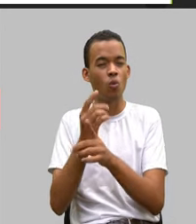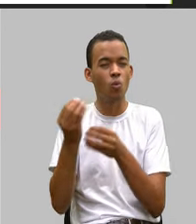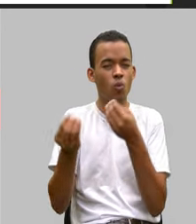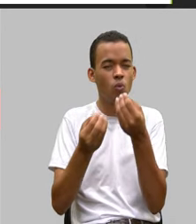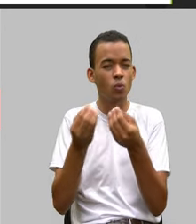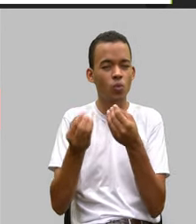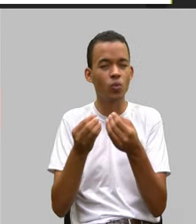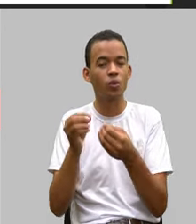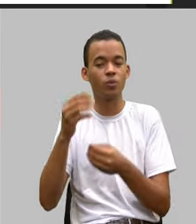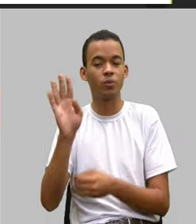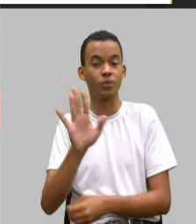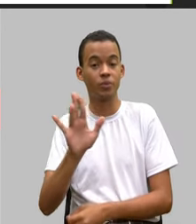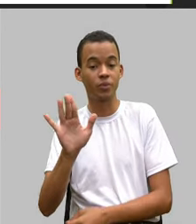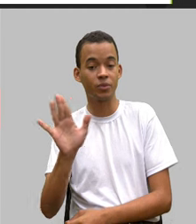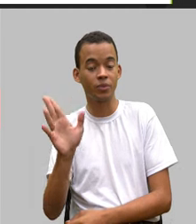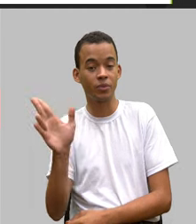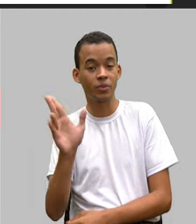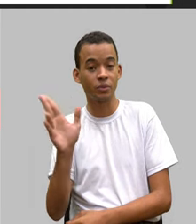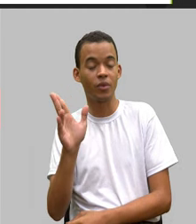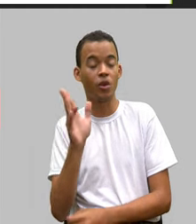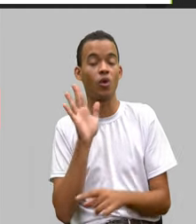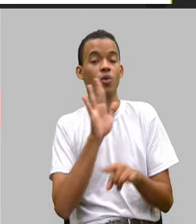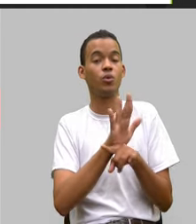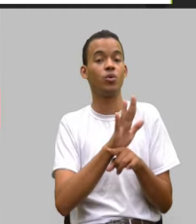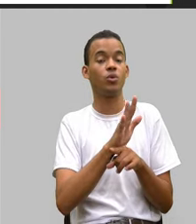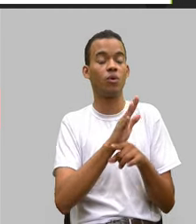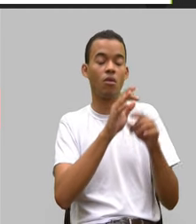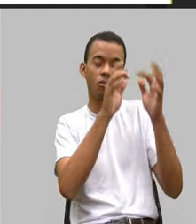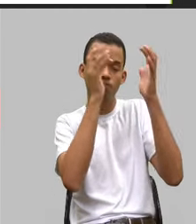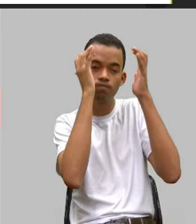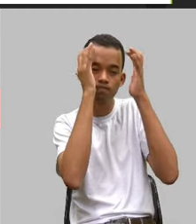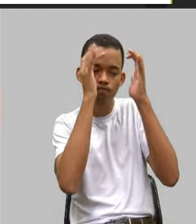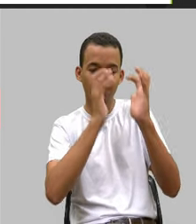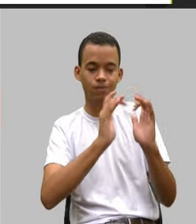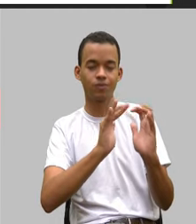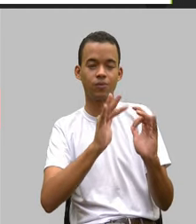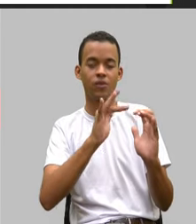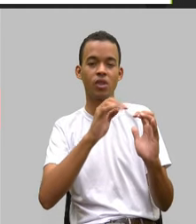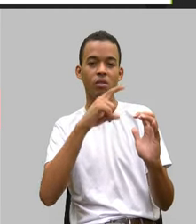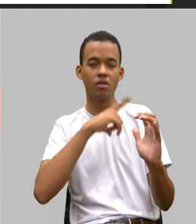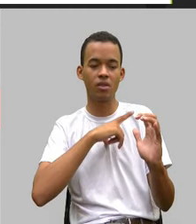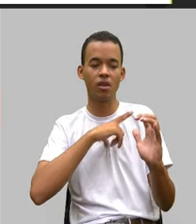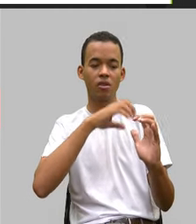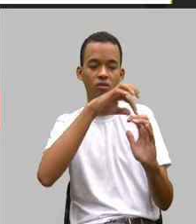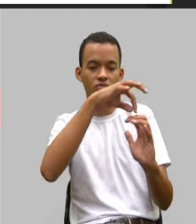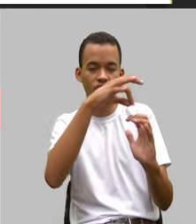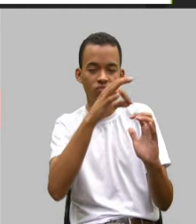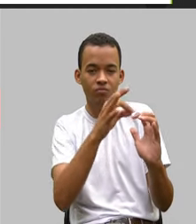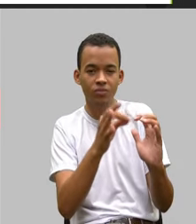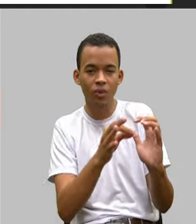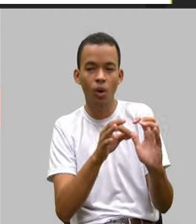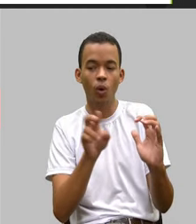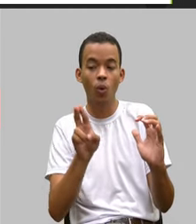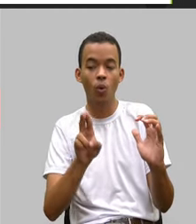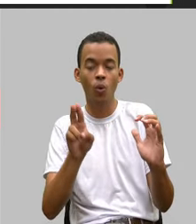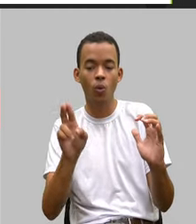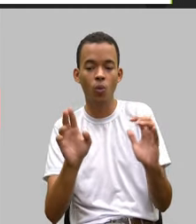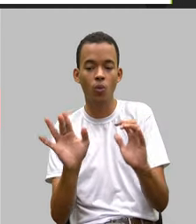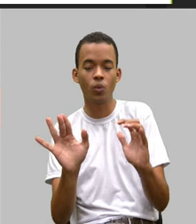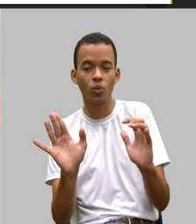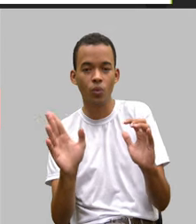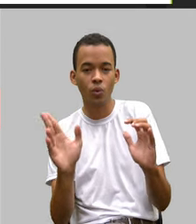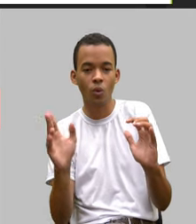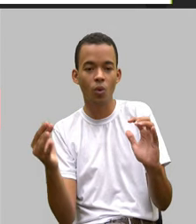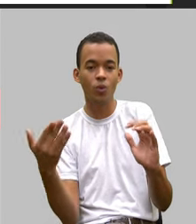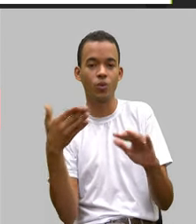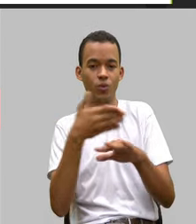neurotransmissores que nós temos receptores para esses transmissores pessoal nós não somos um computador que tem uma